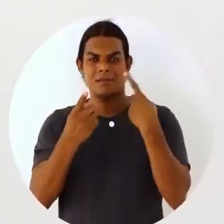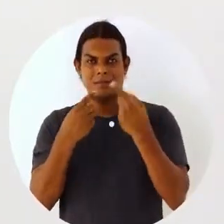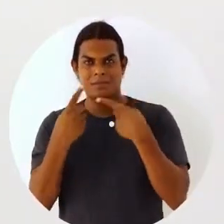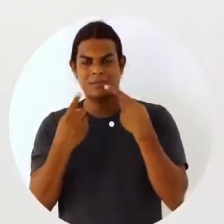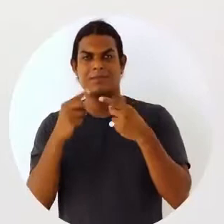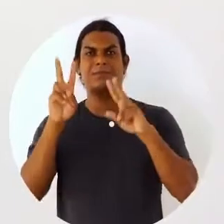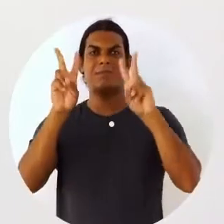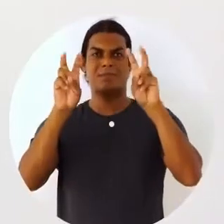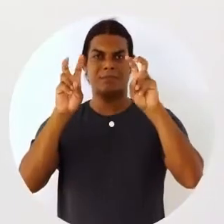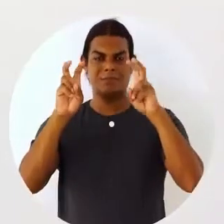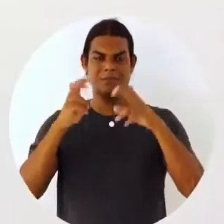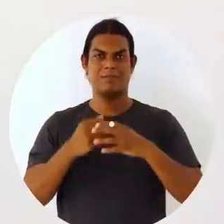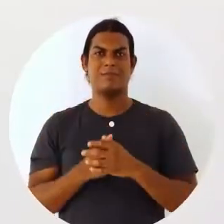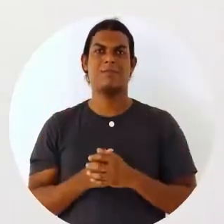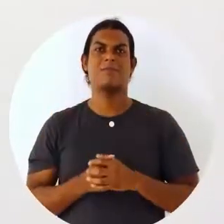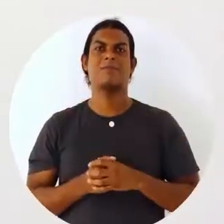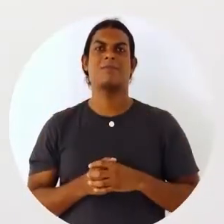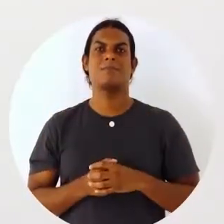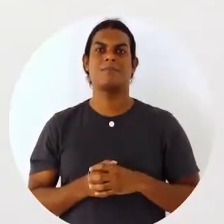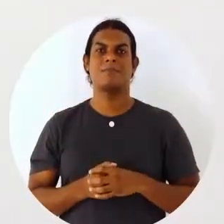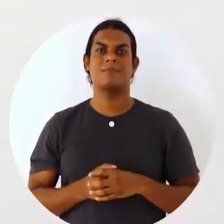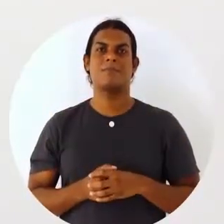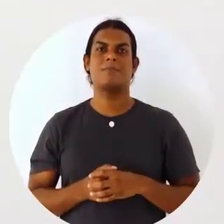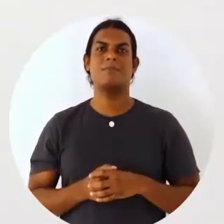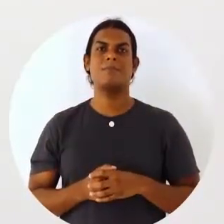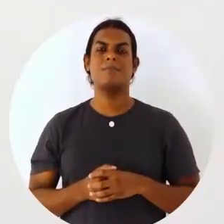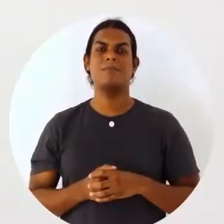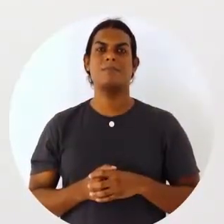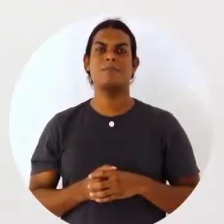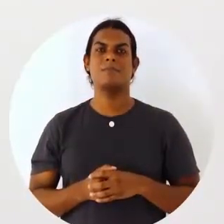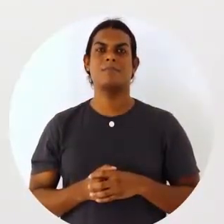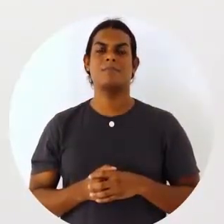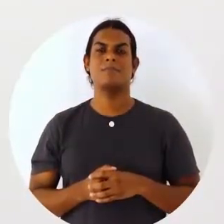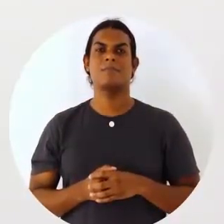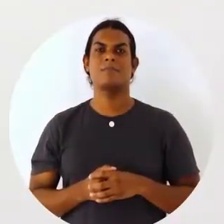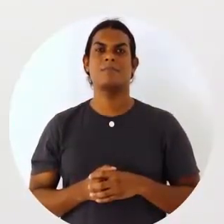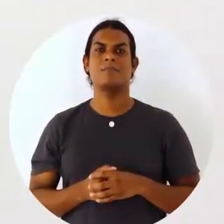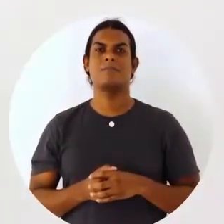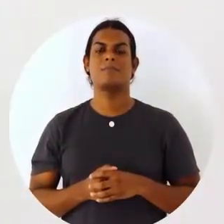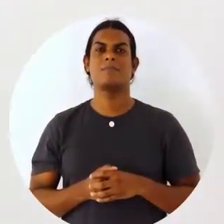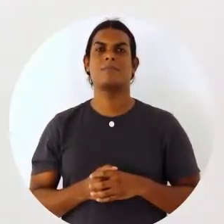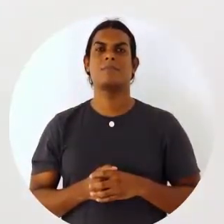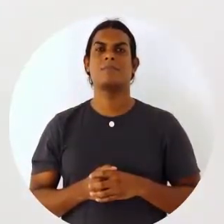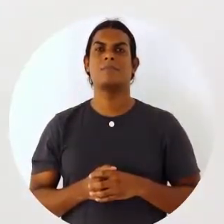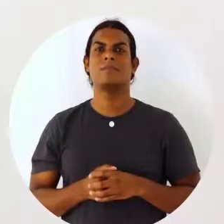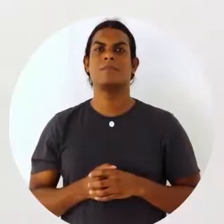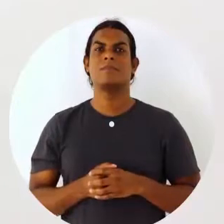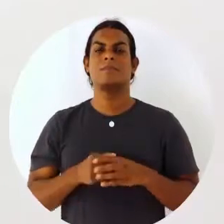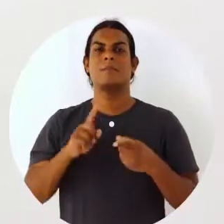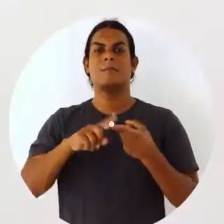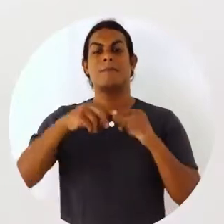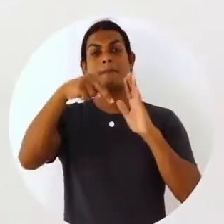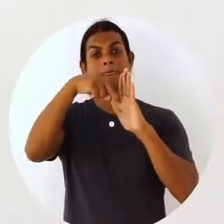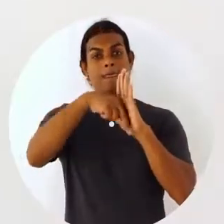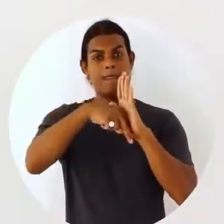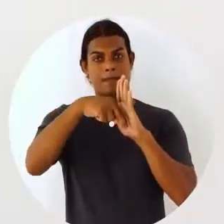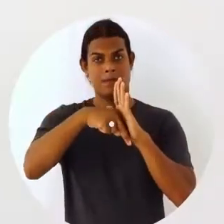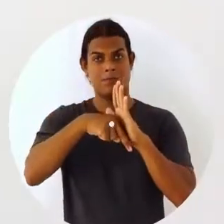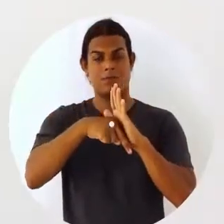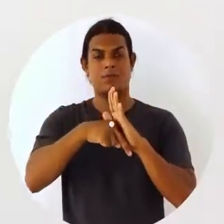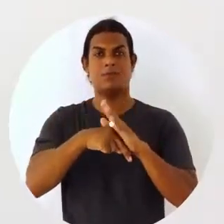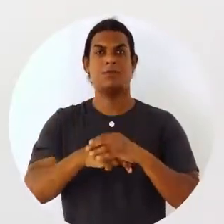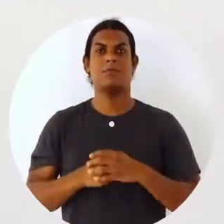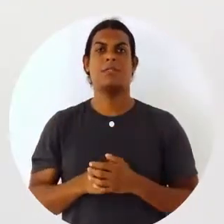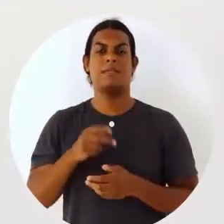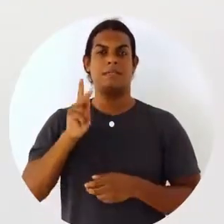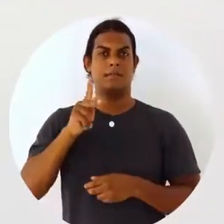também, mas desde aquela época a burocracia já previa. O avanço na carreira ele vai ser regulado por normas e também uma separação completa entre